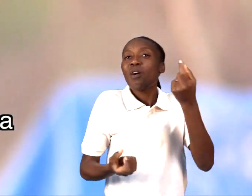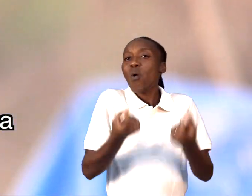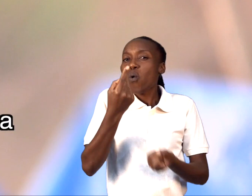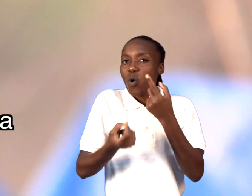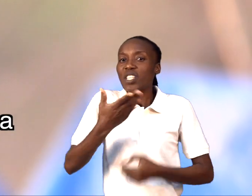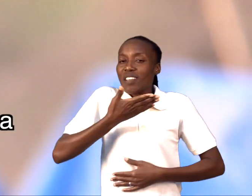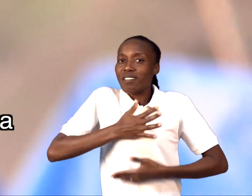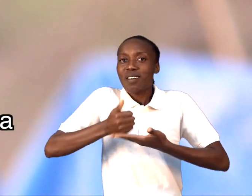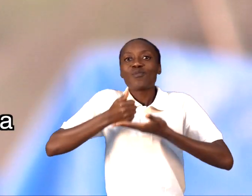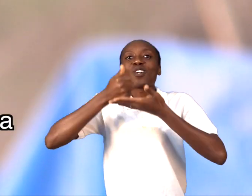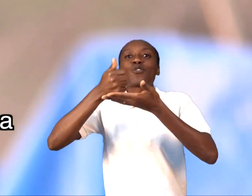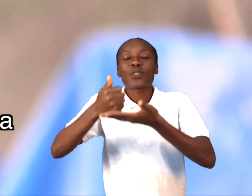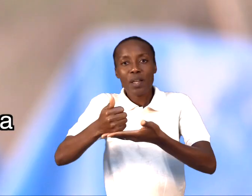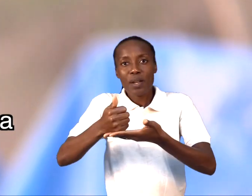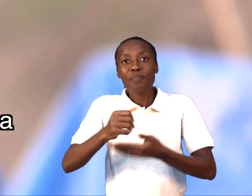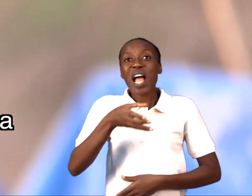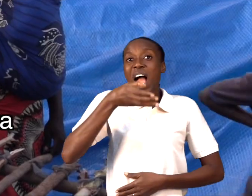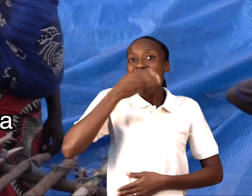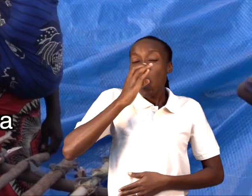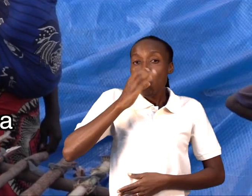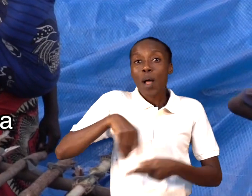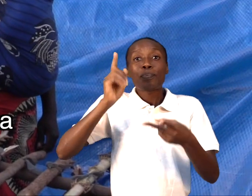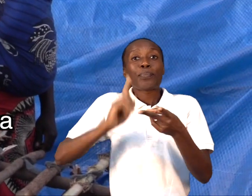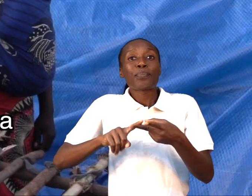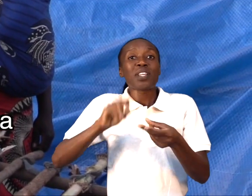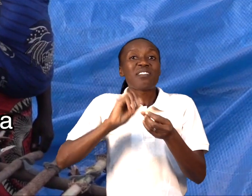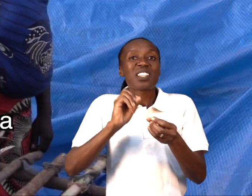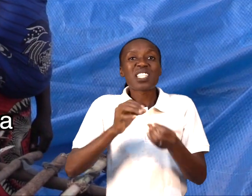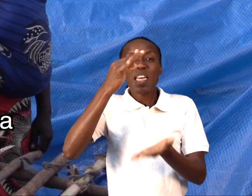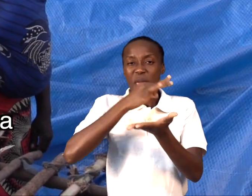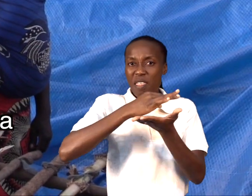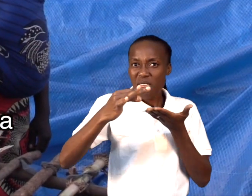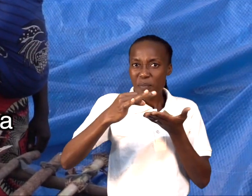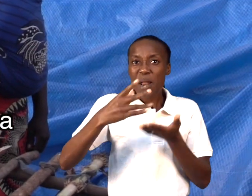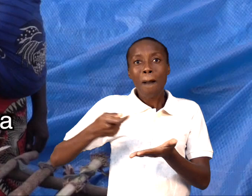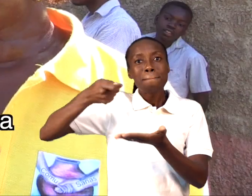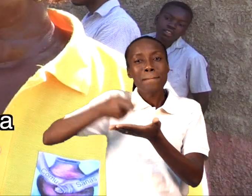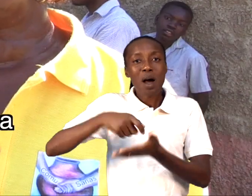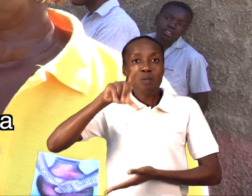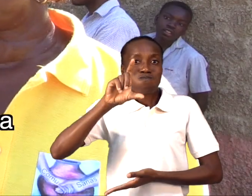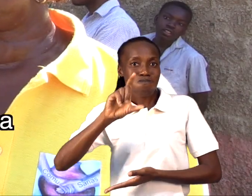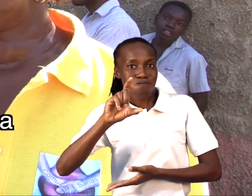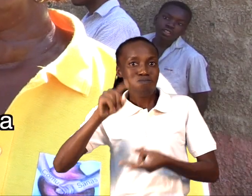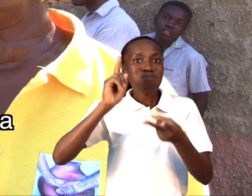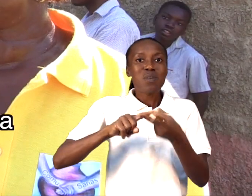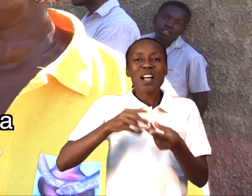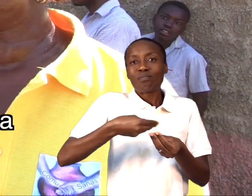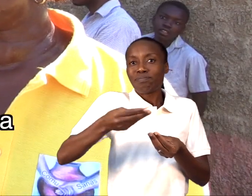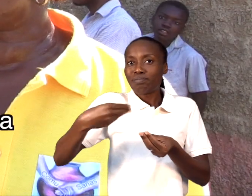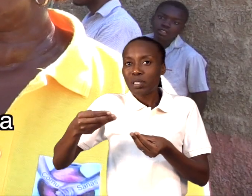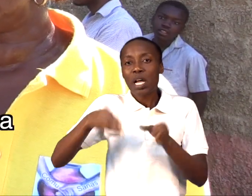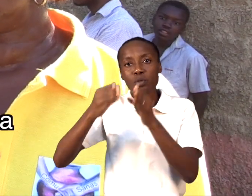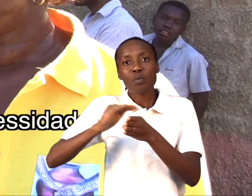em várias coisas que é preciso ajudar naquele momento, água para beber, água para se tornar limpa, é preciso comprar cloro,